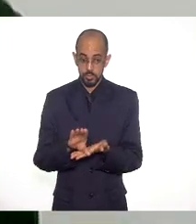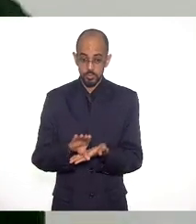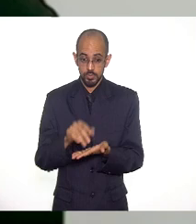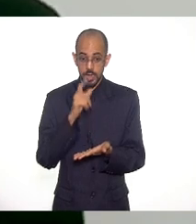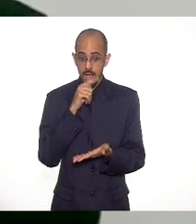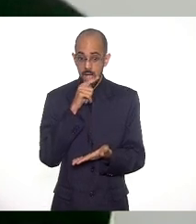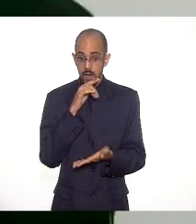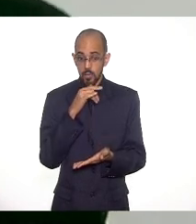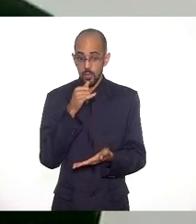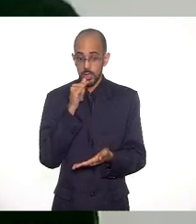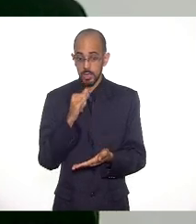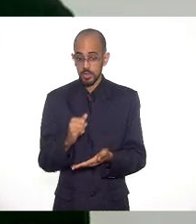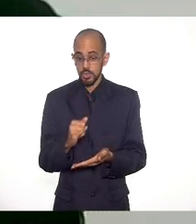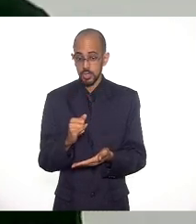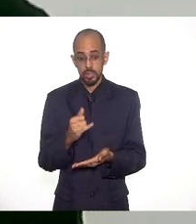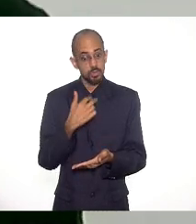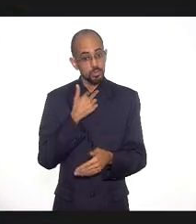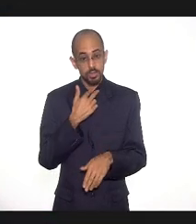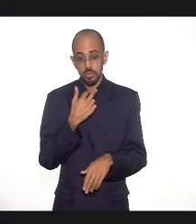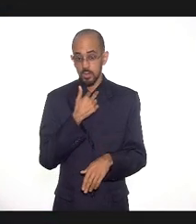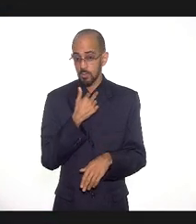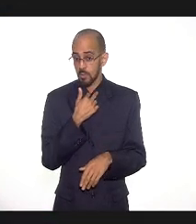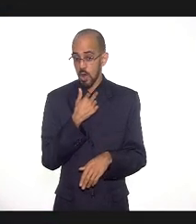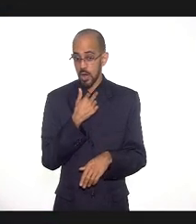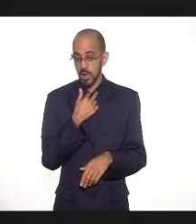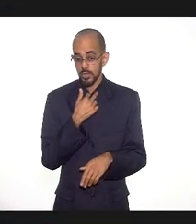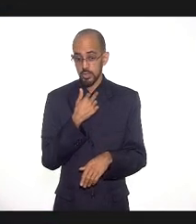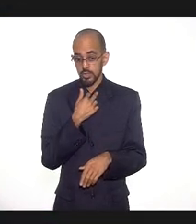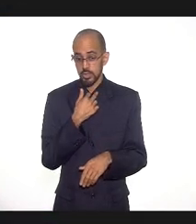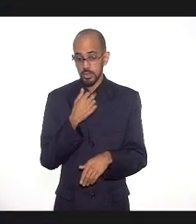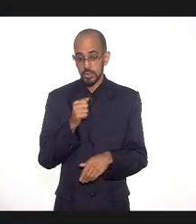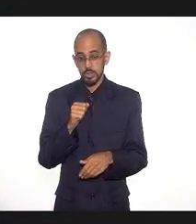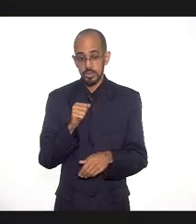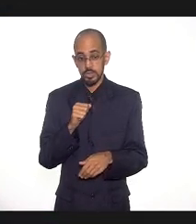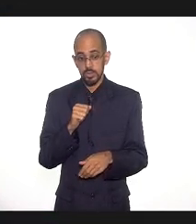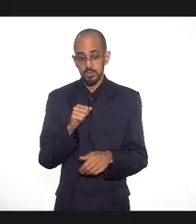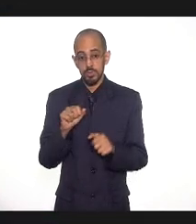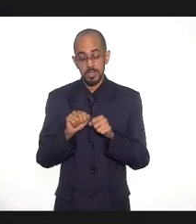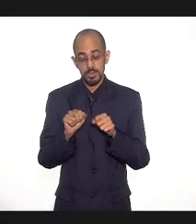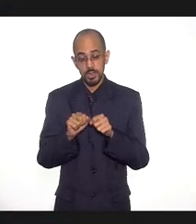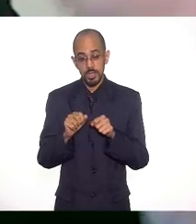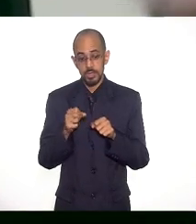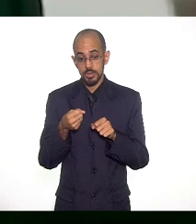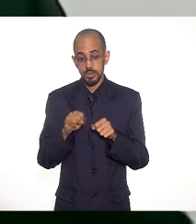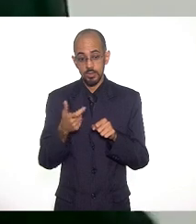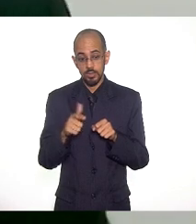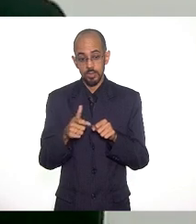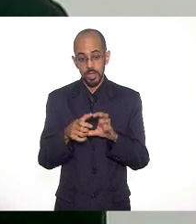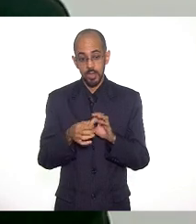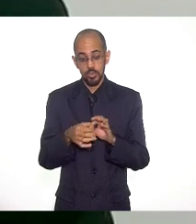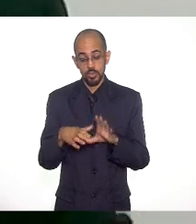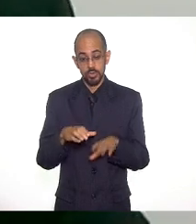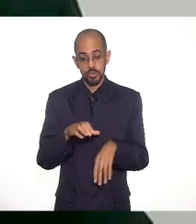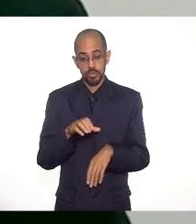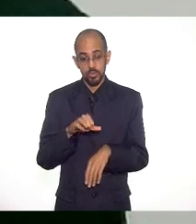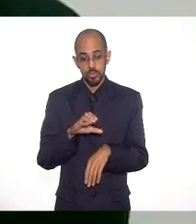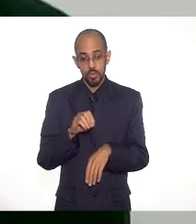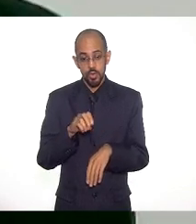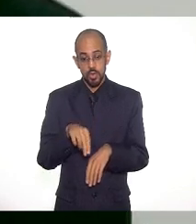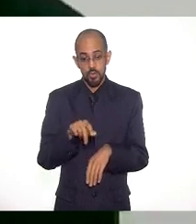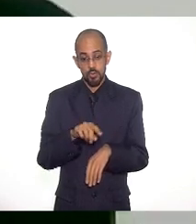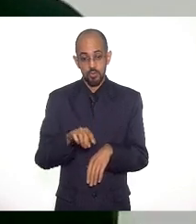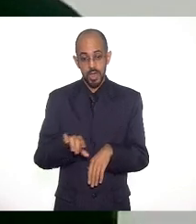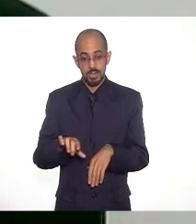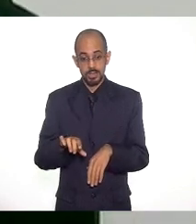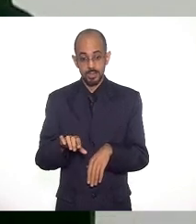luz, não poderá ser aplicada. Tem razão se não estiver autorizada no Confaz. porque nem a imunidade prevista na